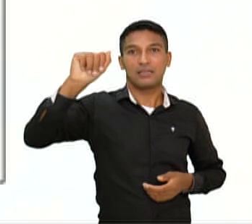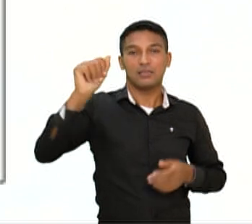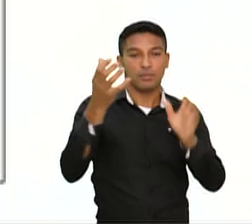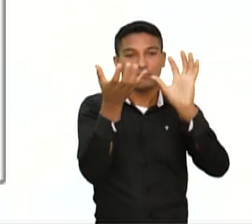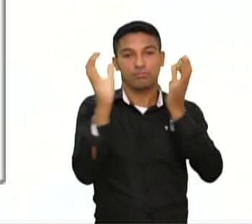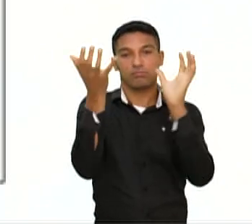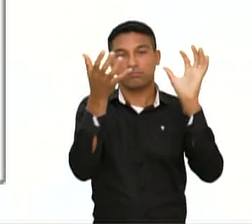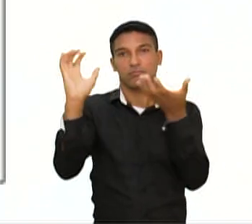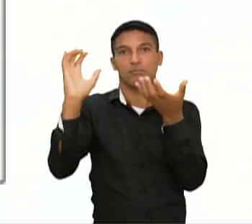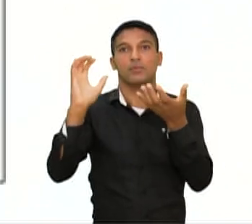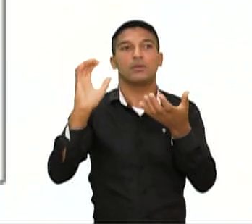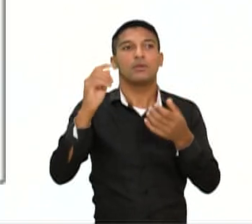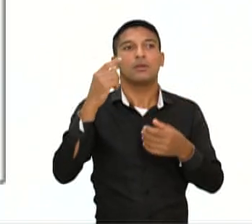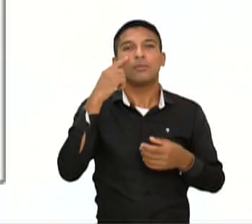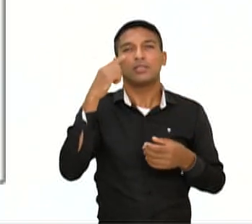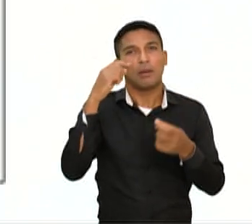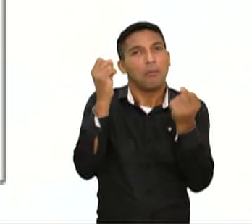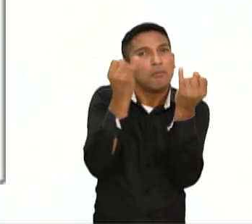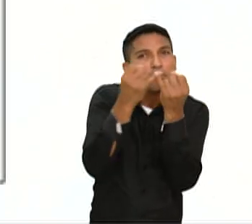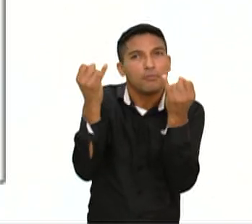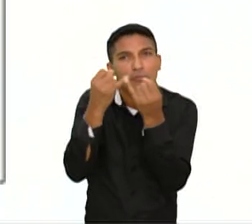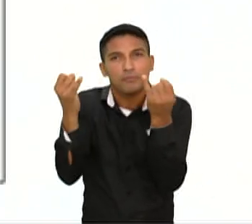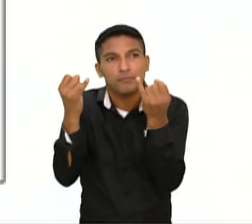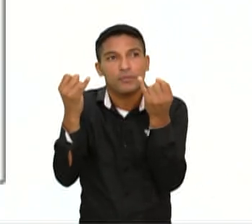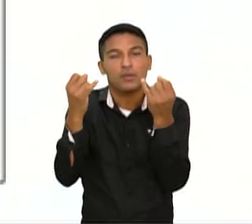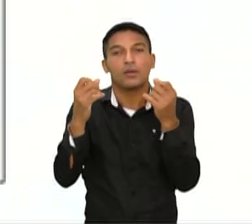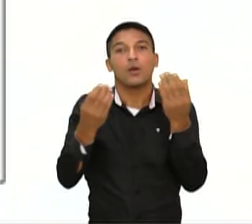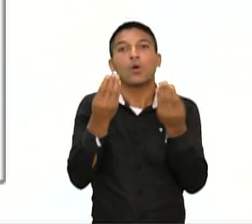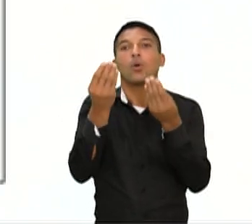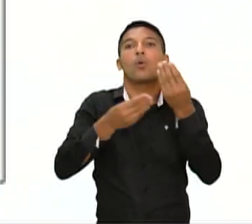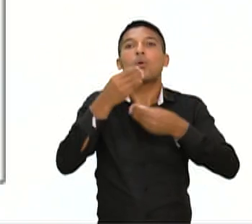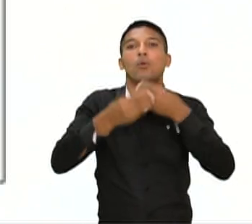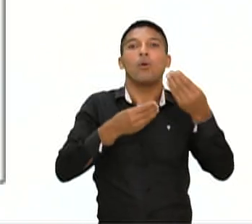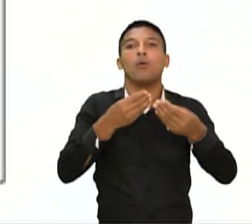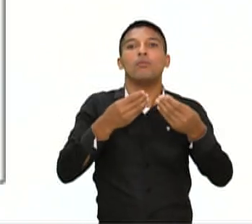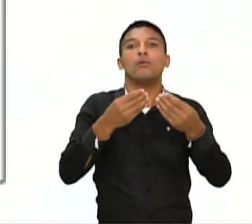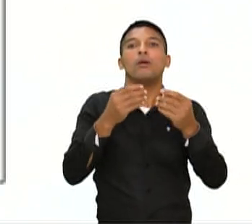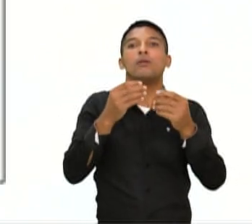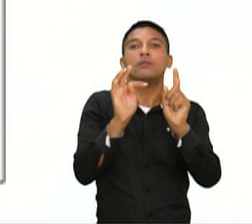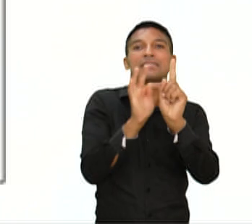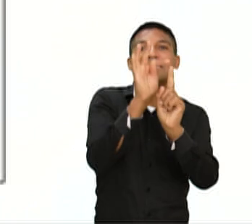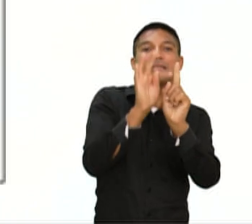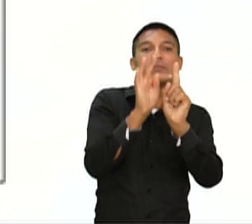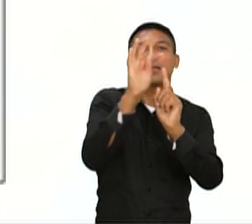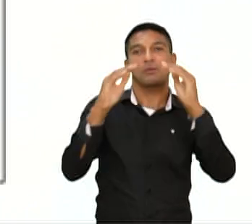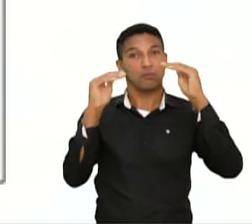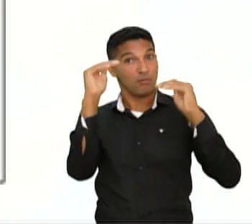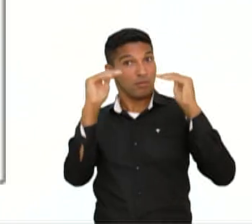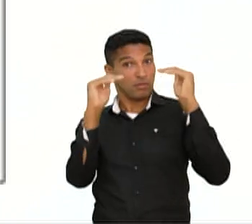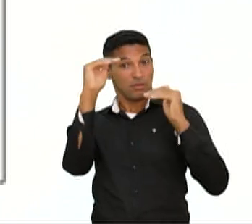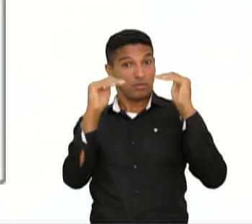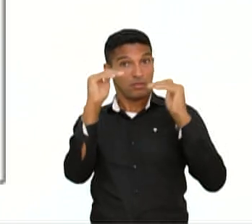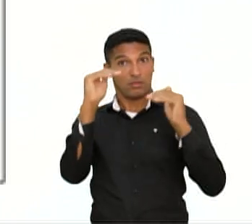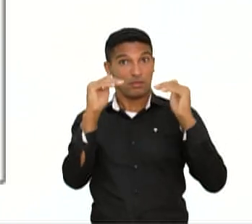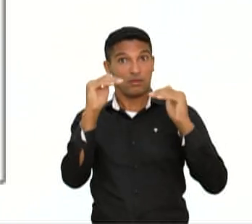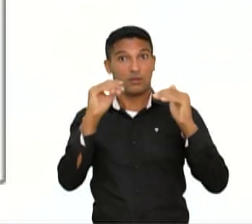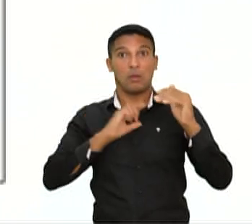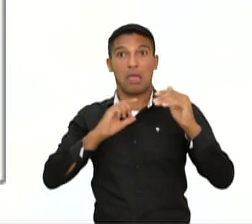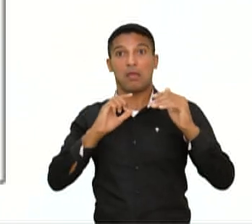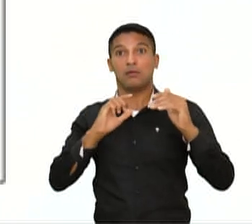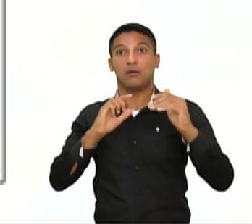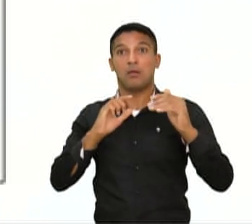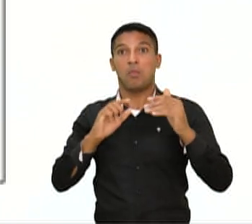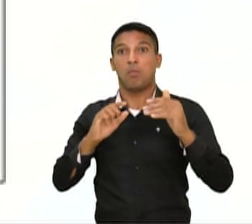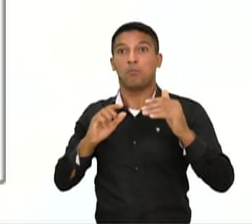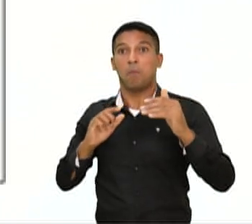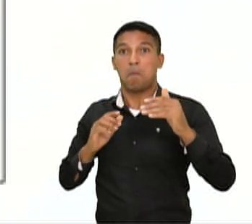uma singularidade no que diz respeito às médias térmicas, não ultrapassando de maneira geral, não estou falando